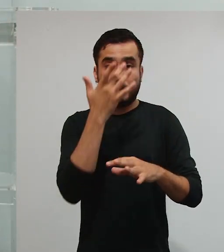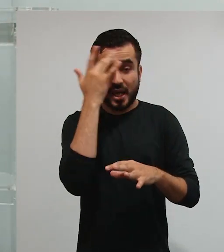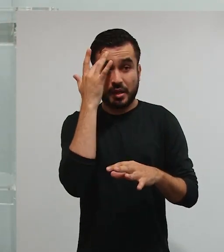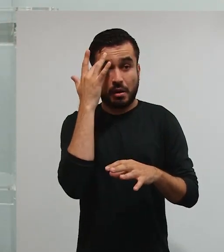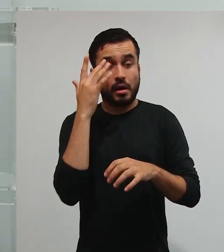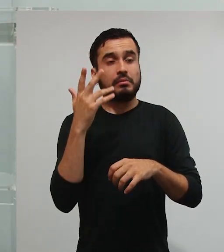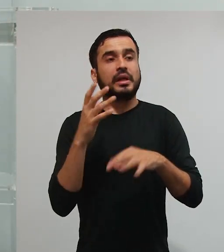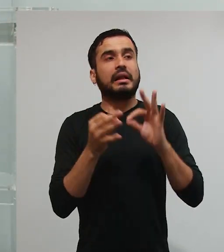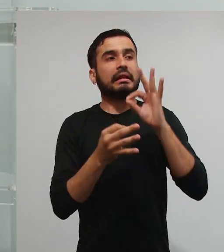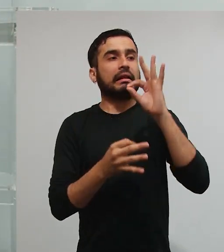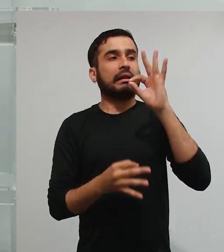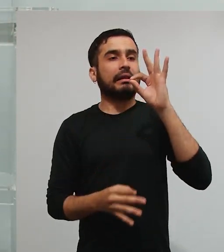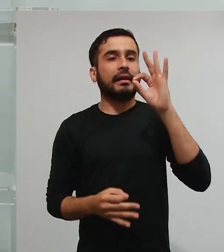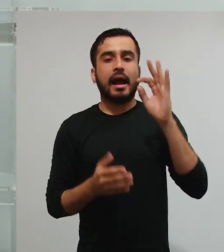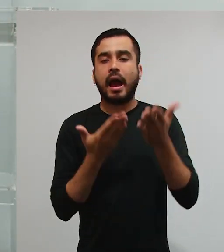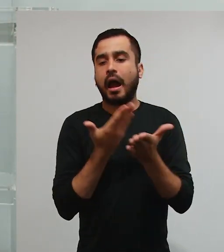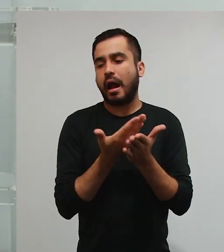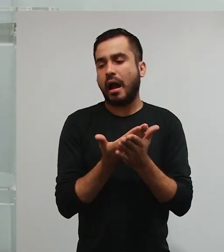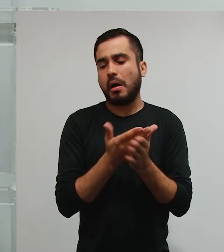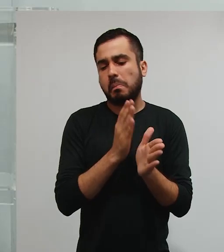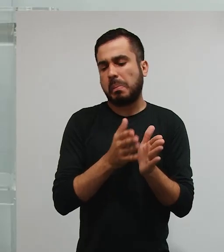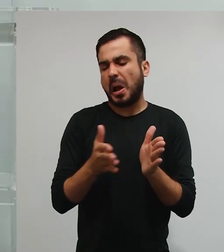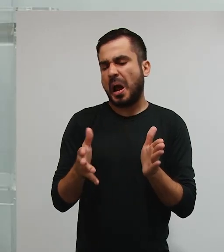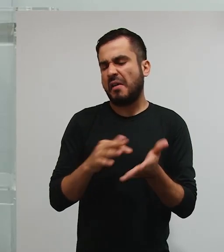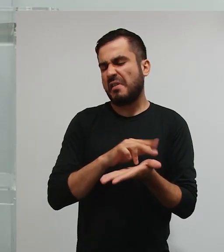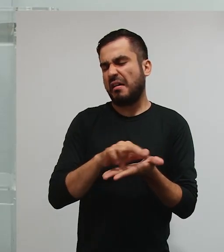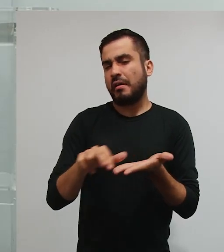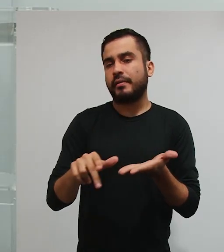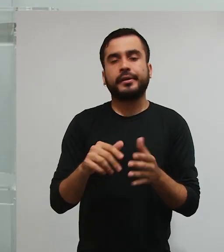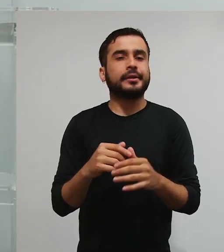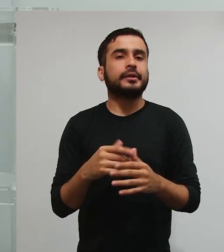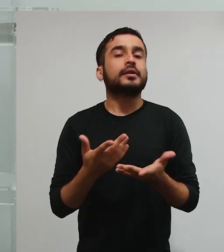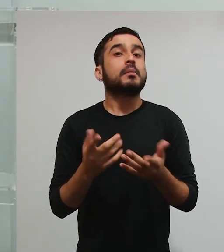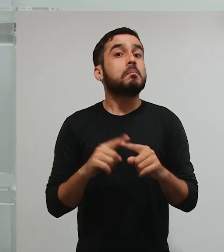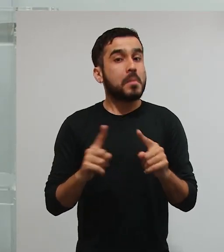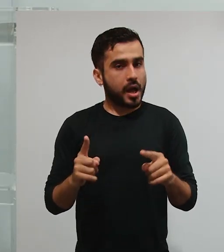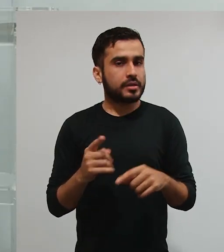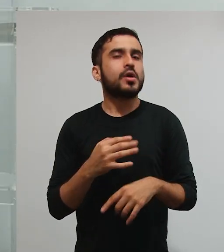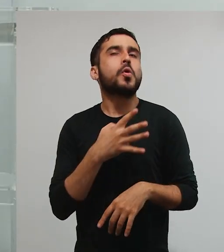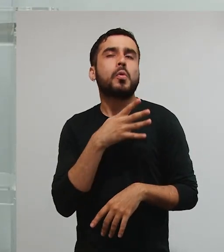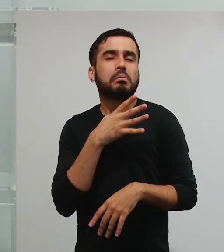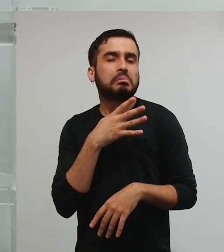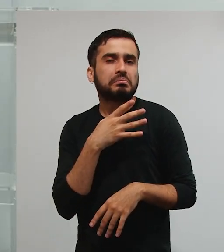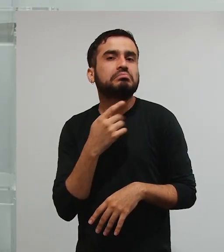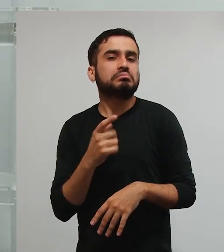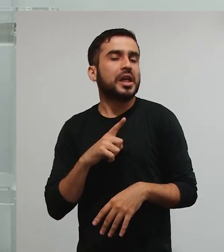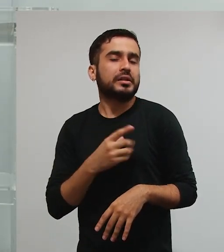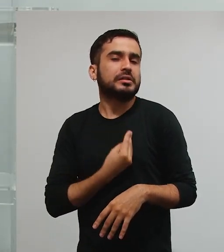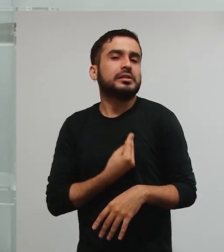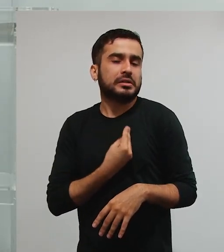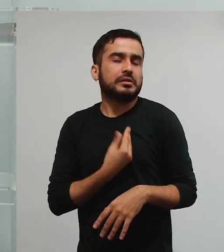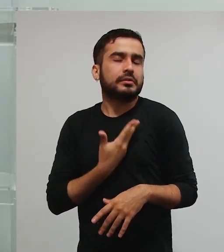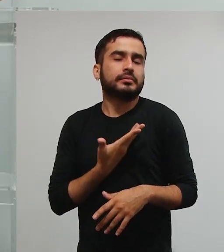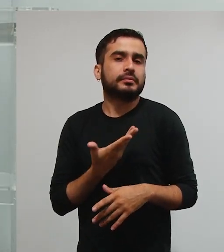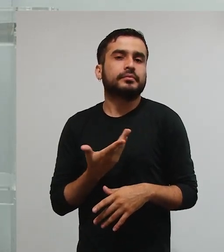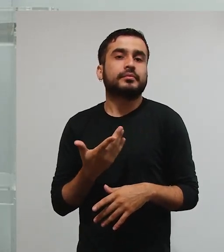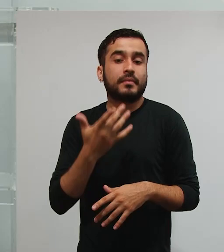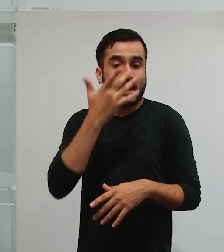que grava, né, muitas aulas. Eu não conheço essas pessoas. Mas existem essas pessoas, sabe? Existem essas pessoas que às vezes